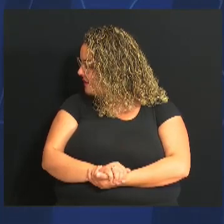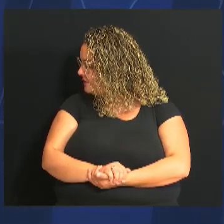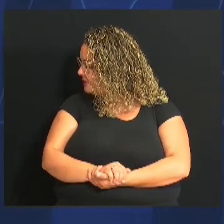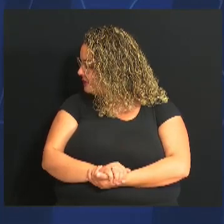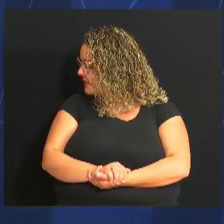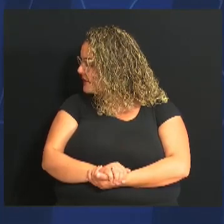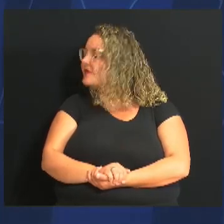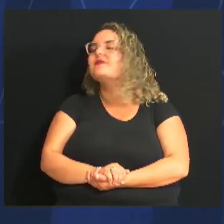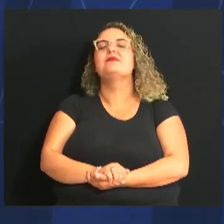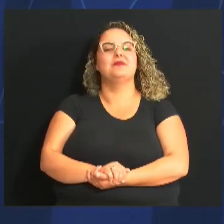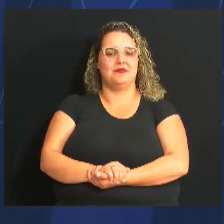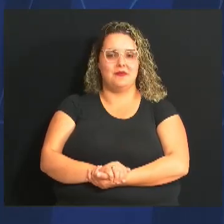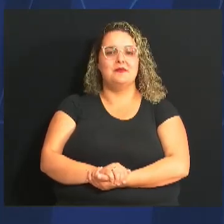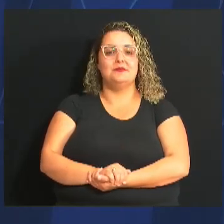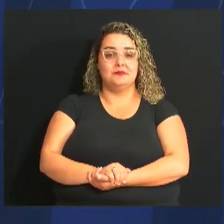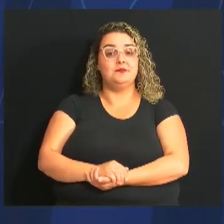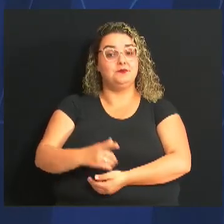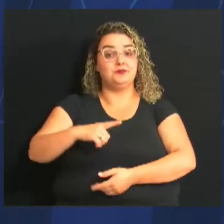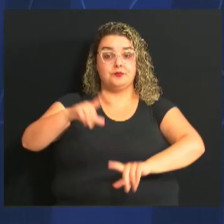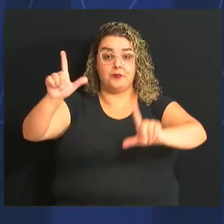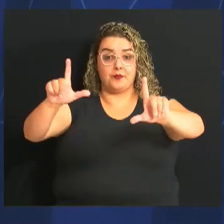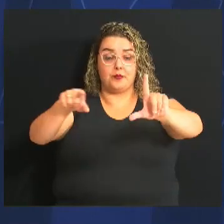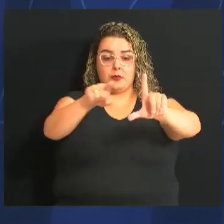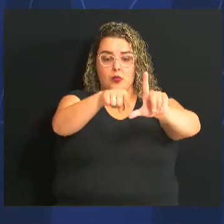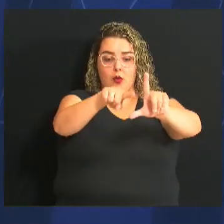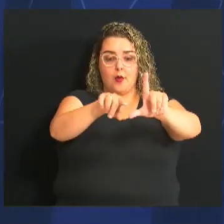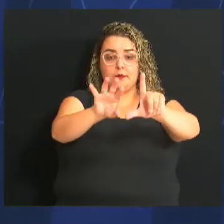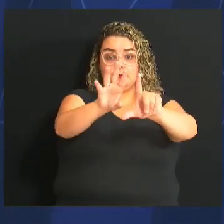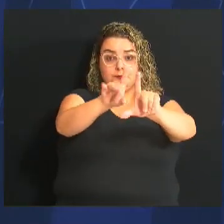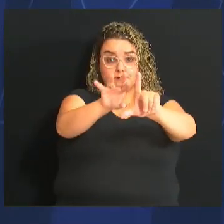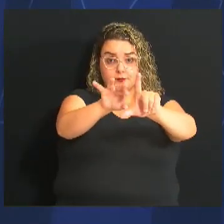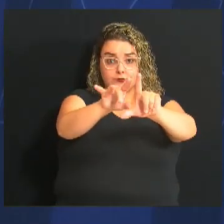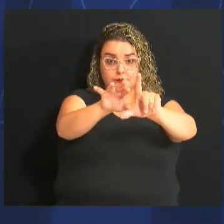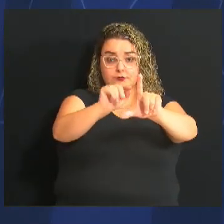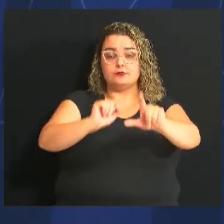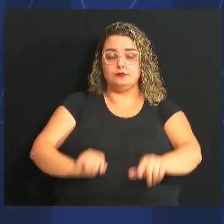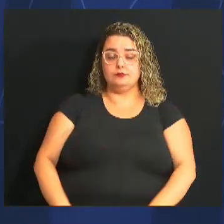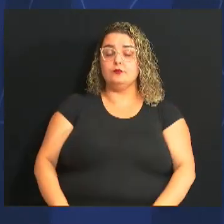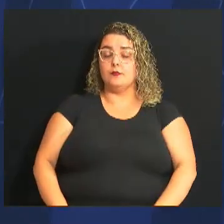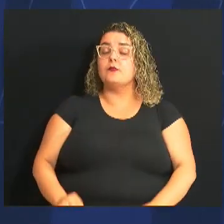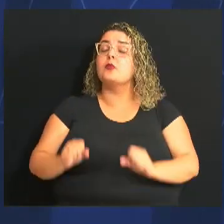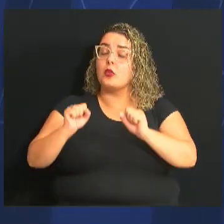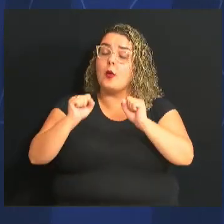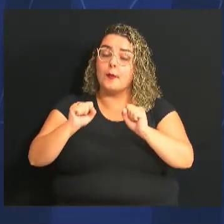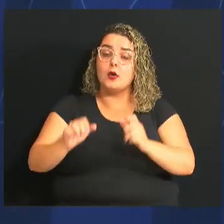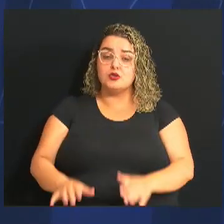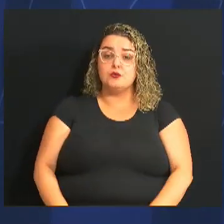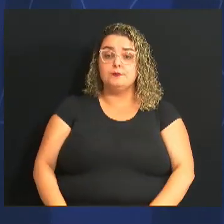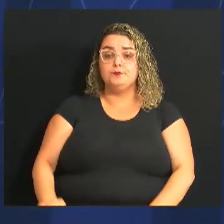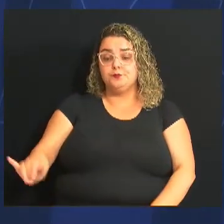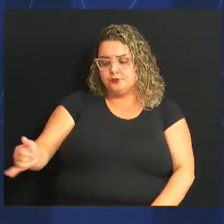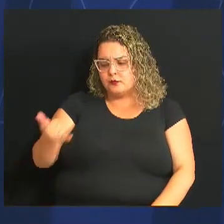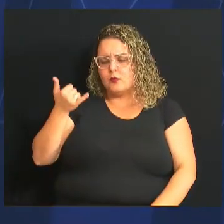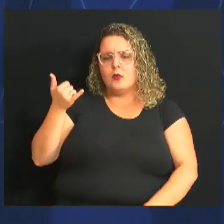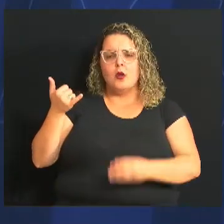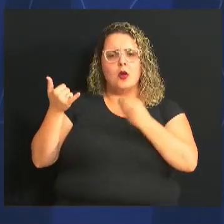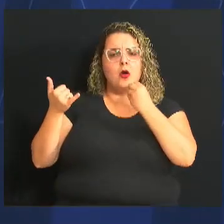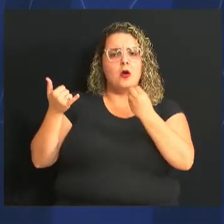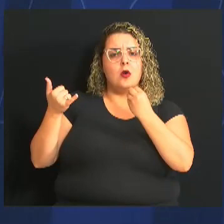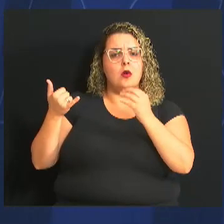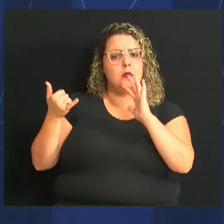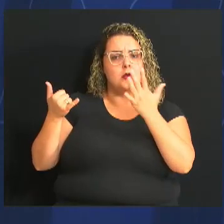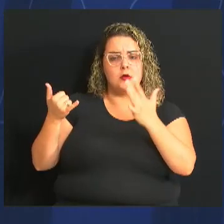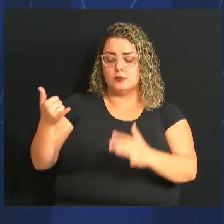978293776. Ou você tem a opção de enviar essa mensagem ou este vídeo através do nosso QR Code. Como é que ele